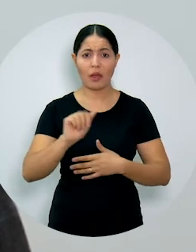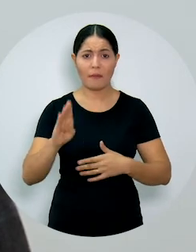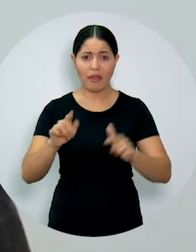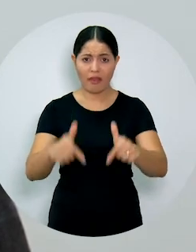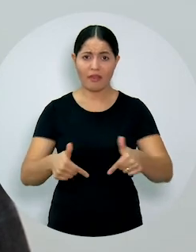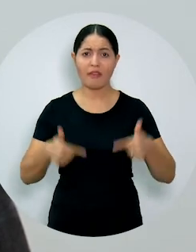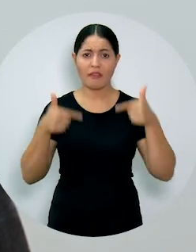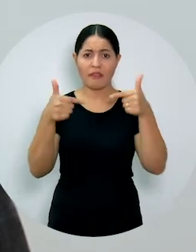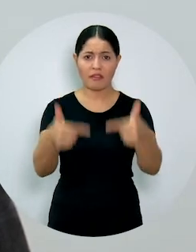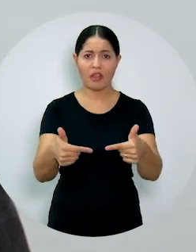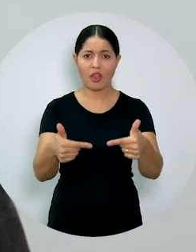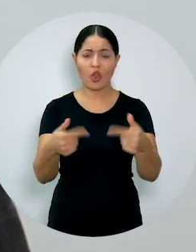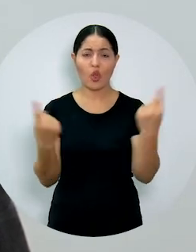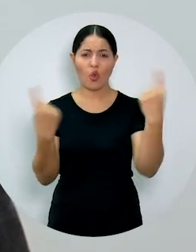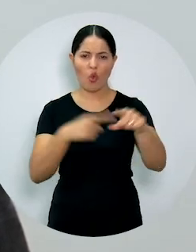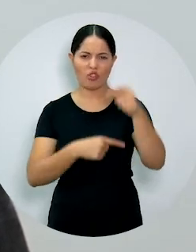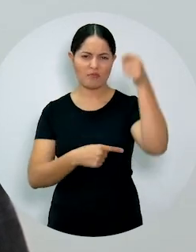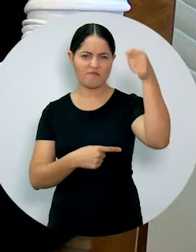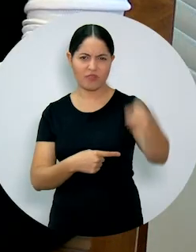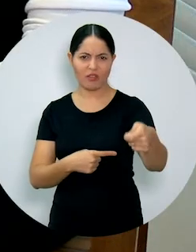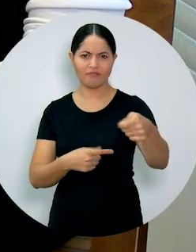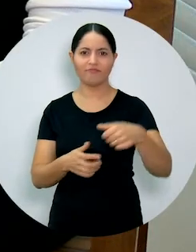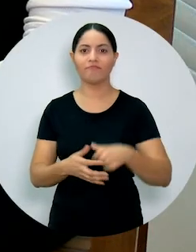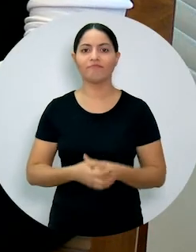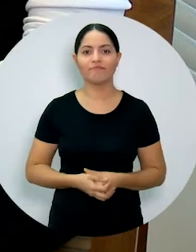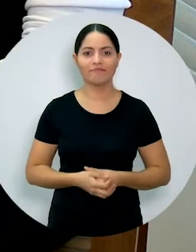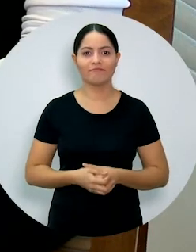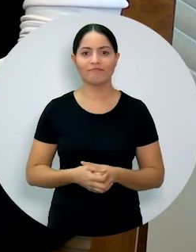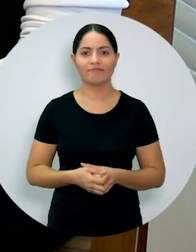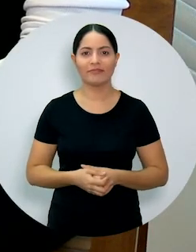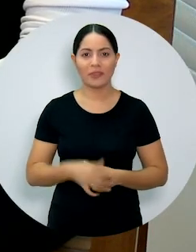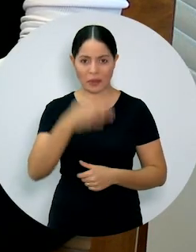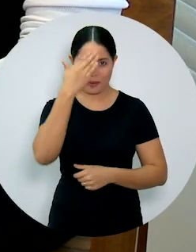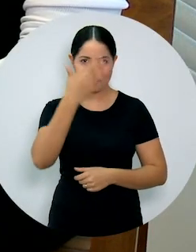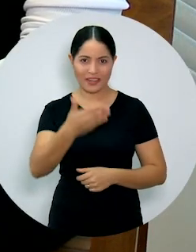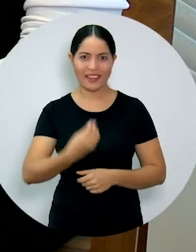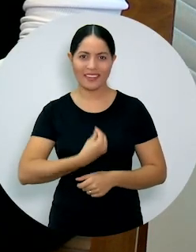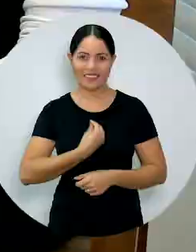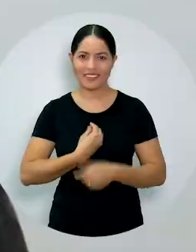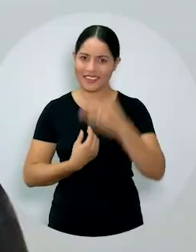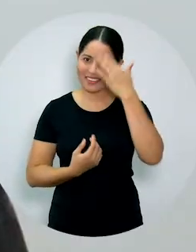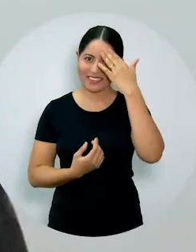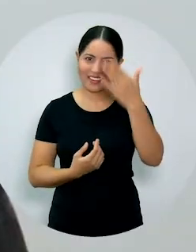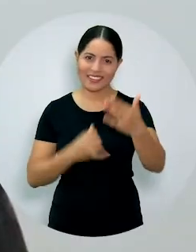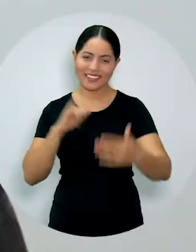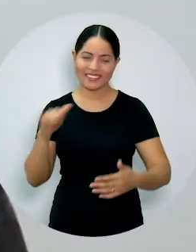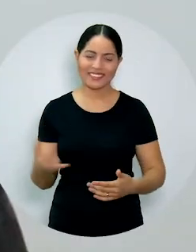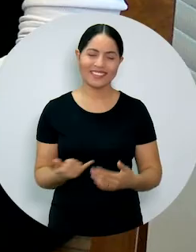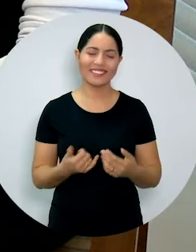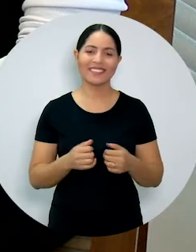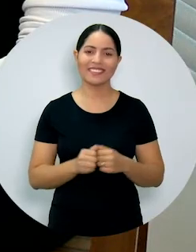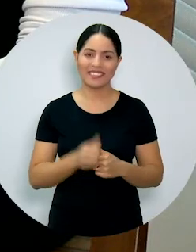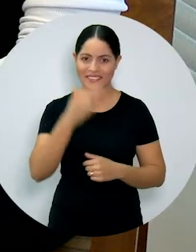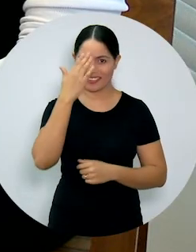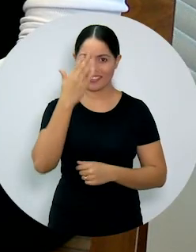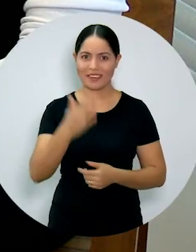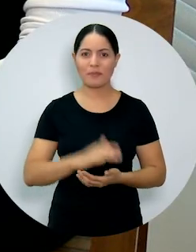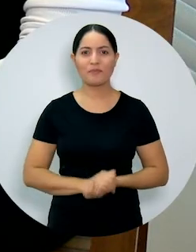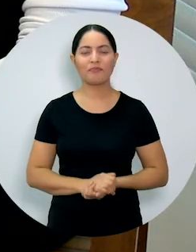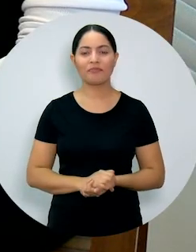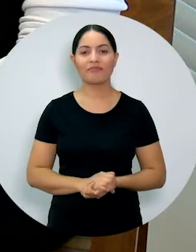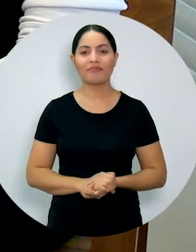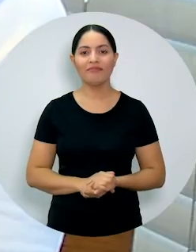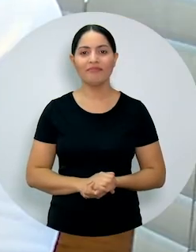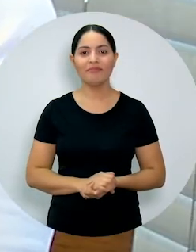OAB está a serviço da liberdade contra o arbítrio. Muito obrigada, então, por sua participação, viu, doutor? Eu que agradeço. Obrigada pela oportunidade, Natália.